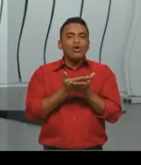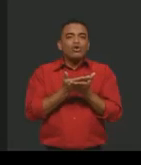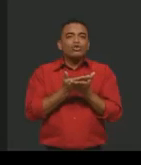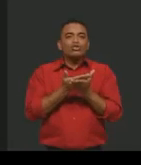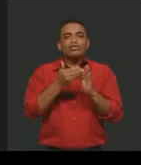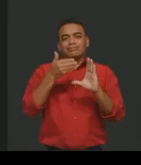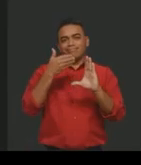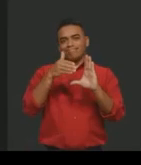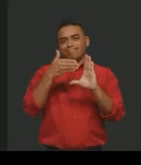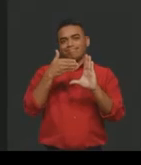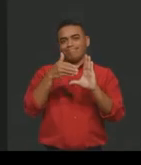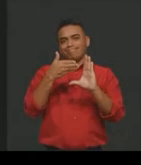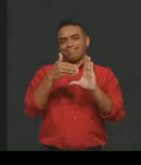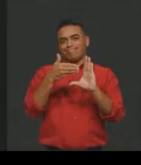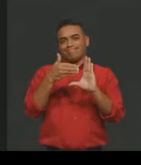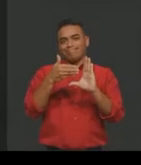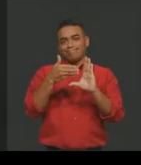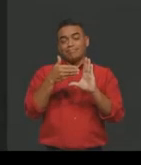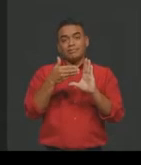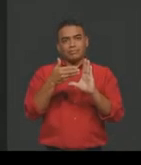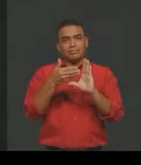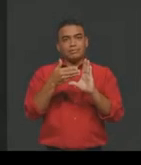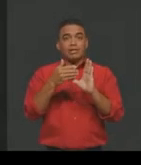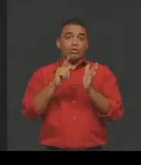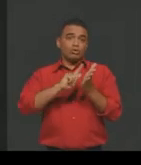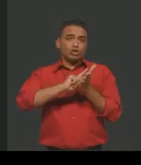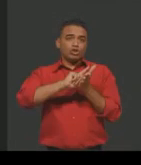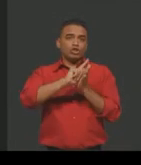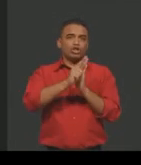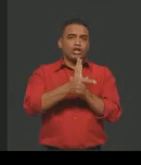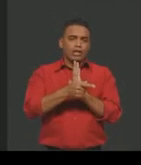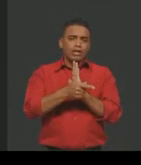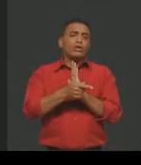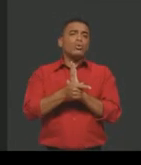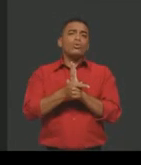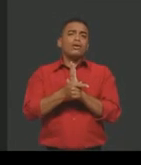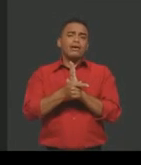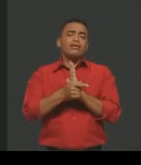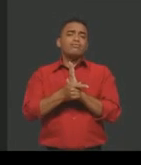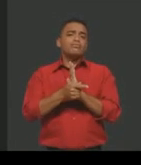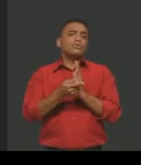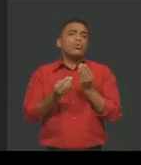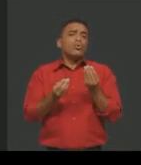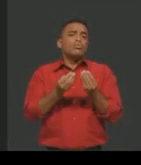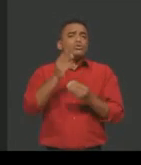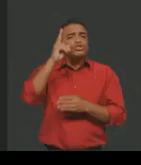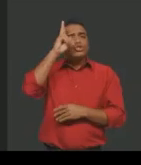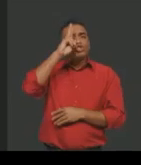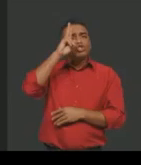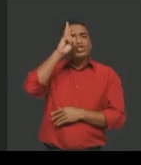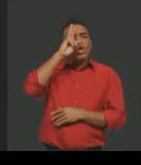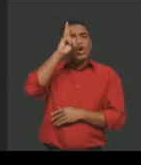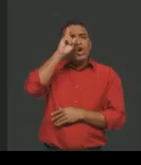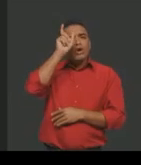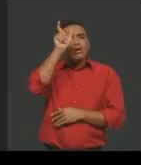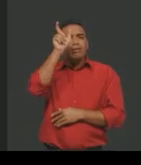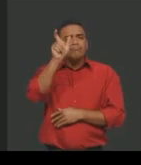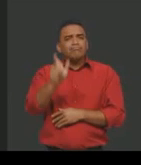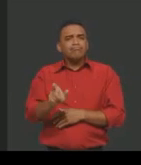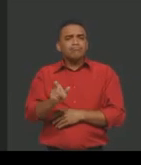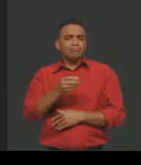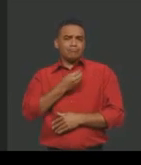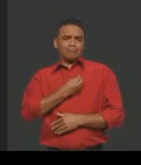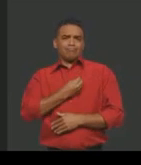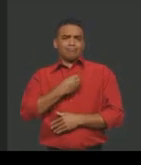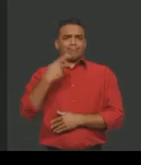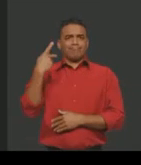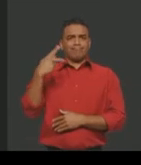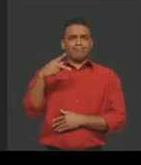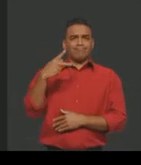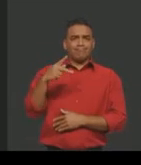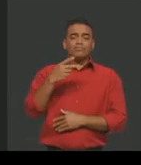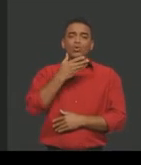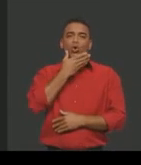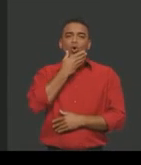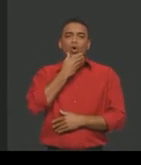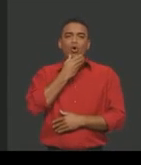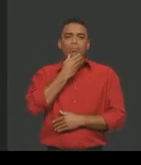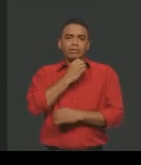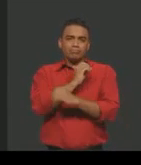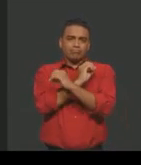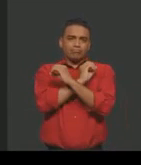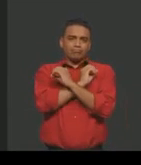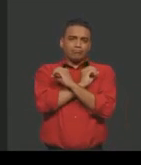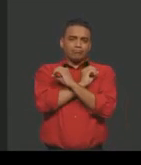Então a gente vai fazer a análise de um texto do gênero biografia, tal qual do PET, sobre o escritor inglês William